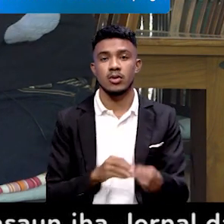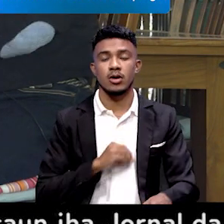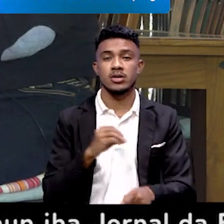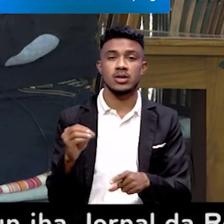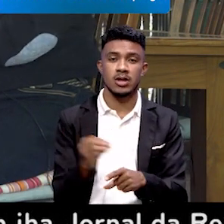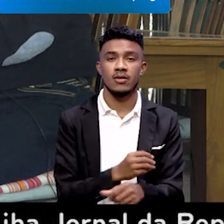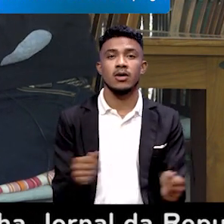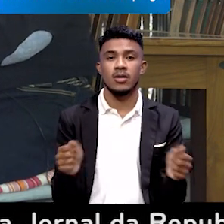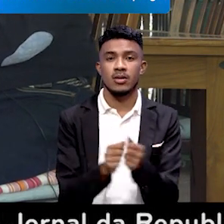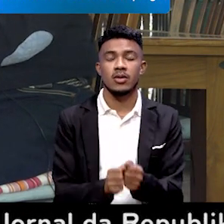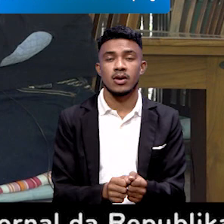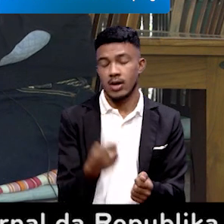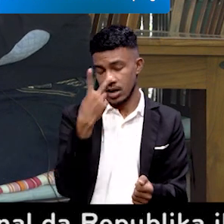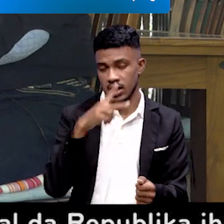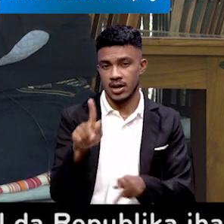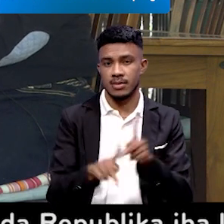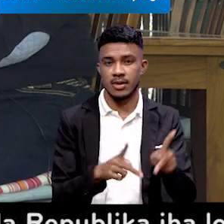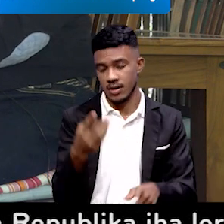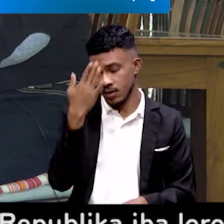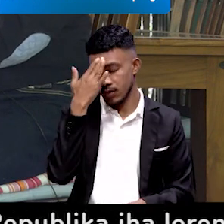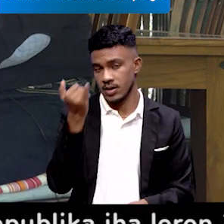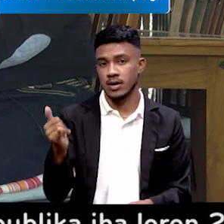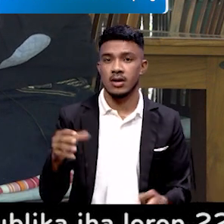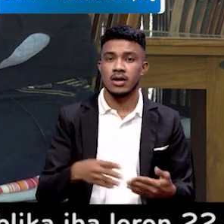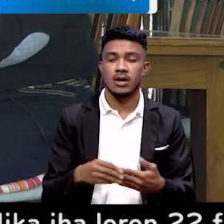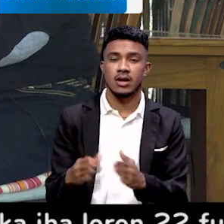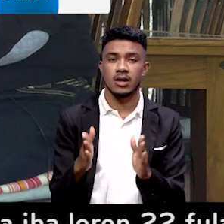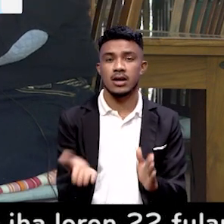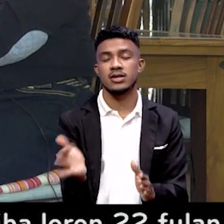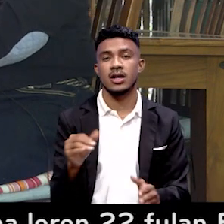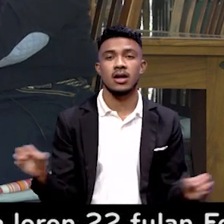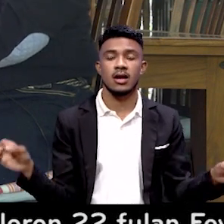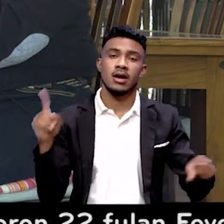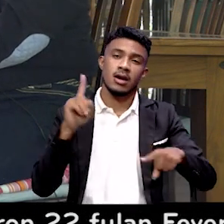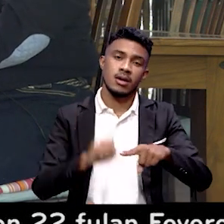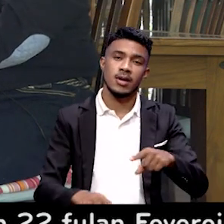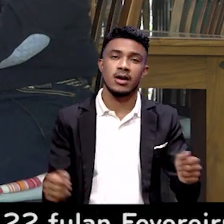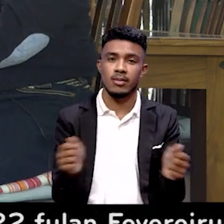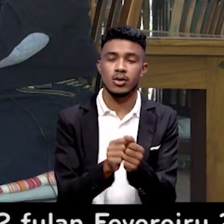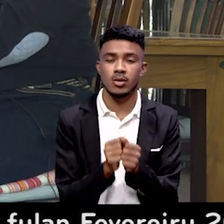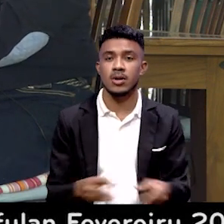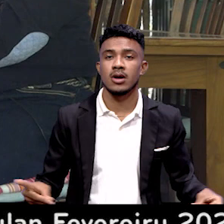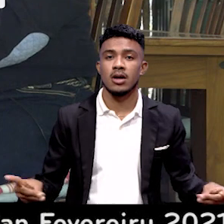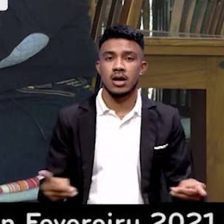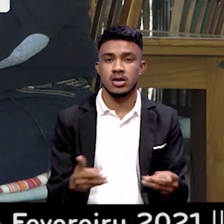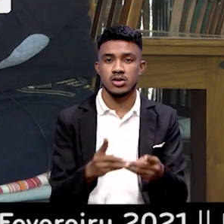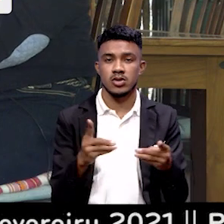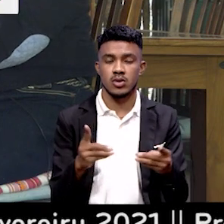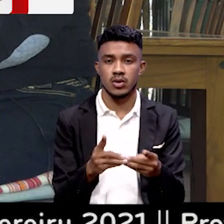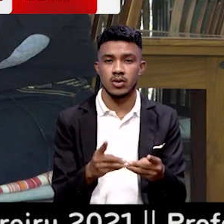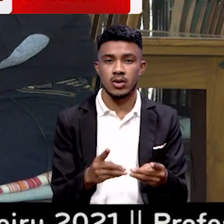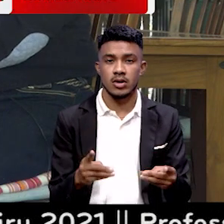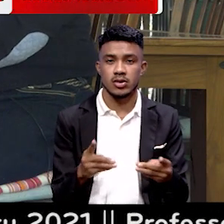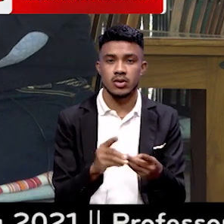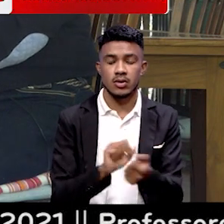povo, tanto sa, ma leader si ramuto, la vela ramuto per avere, ha solo inimico comune, ma che